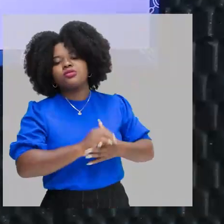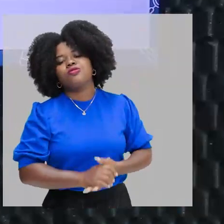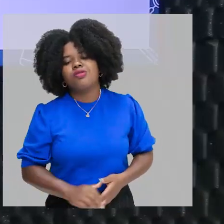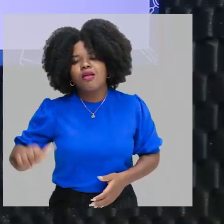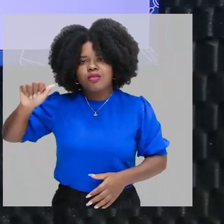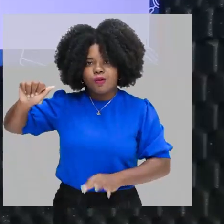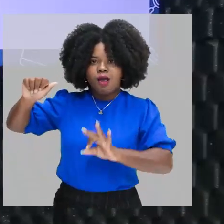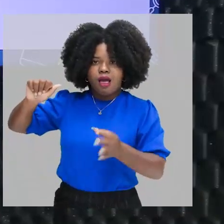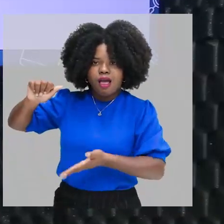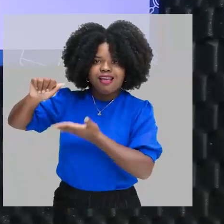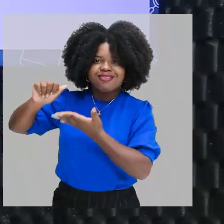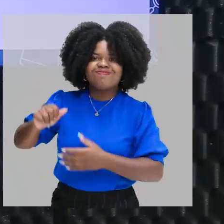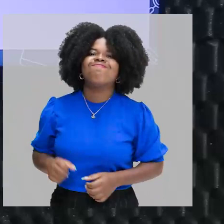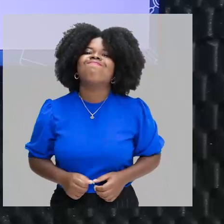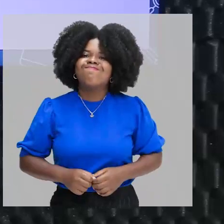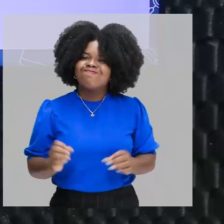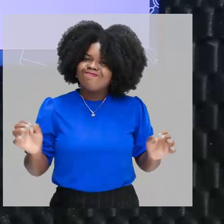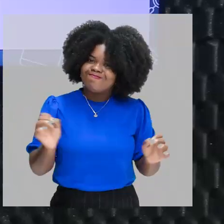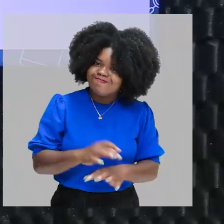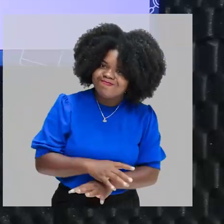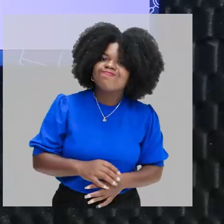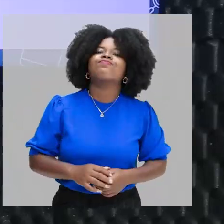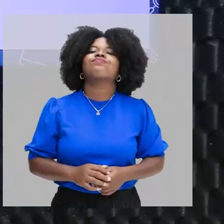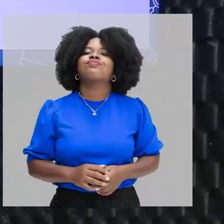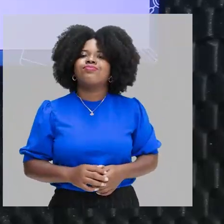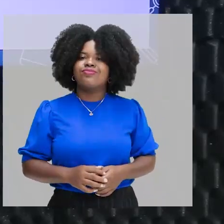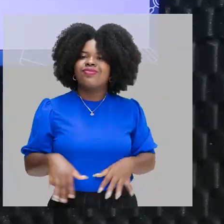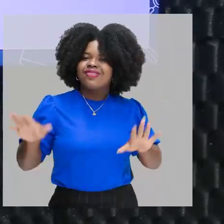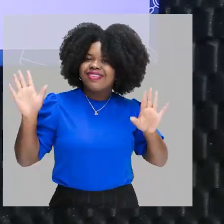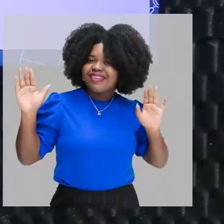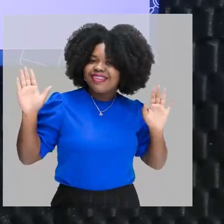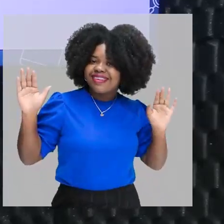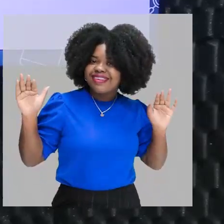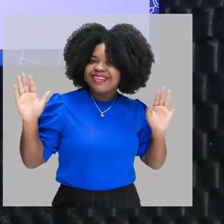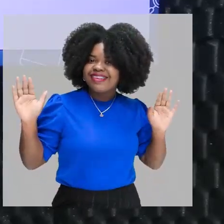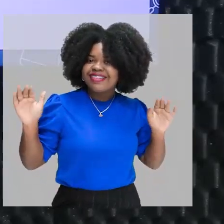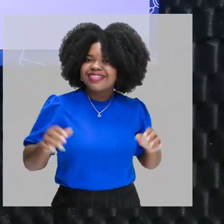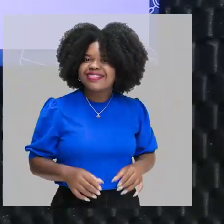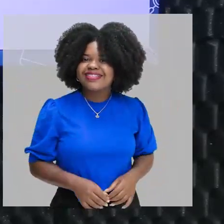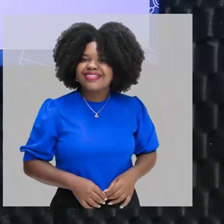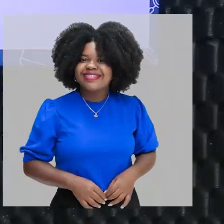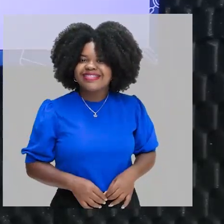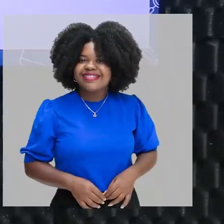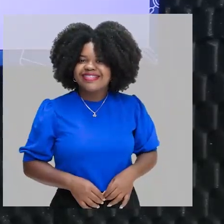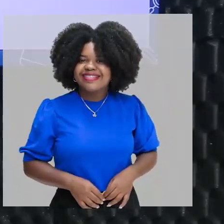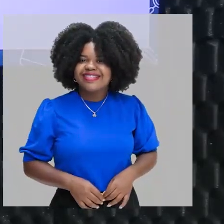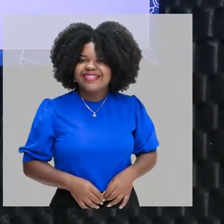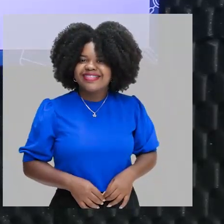por seus direitos. Pessoal, nós ficamos por aqui. Até a próxima. Bye, bye.